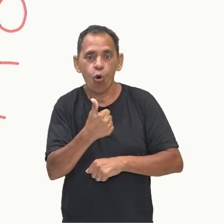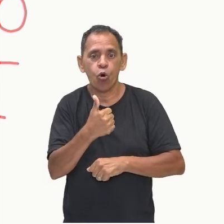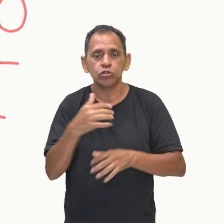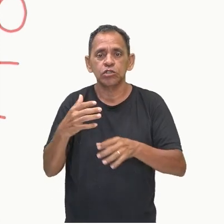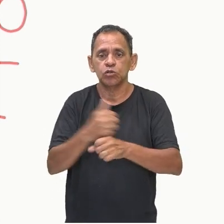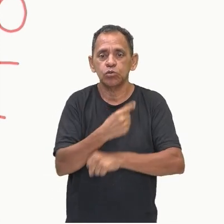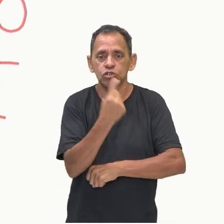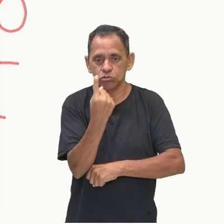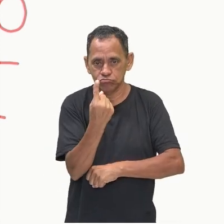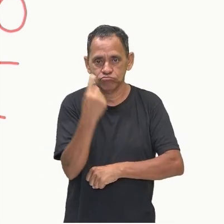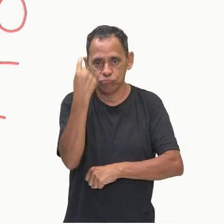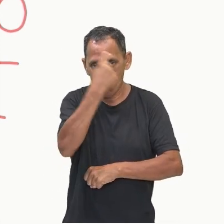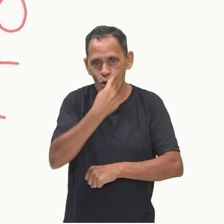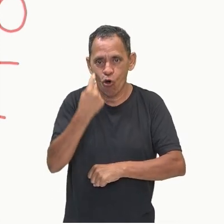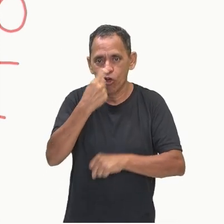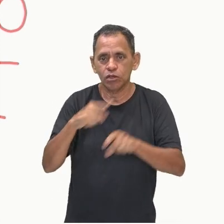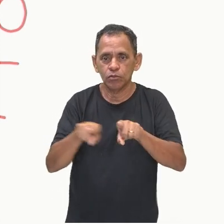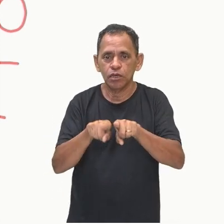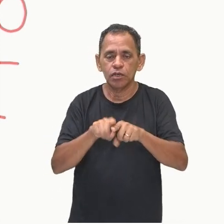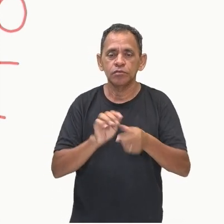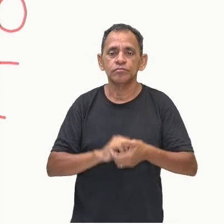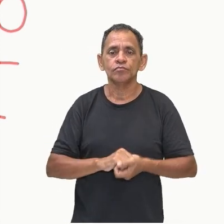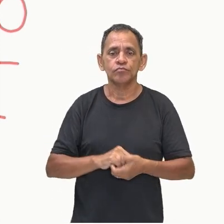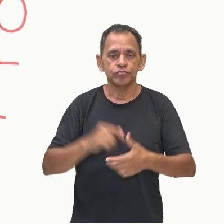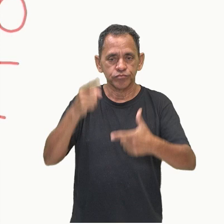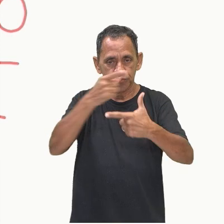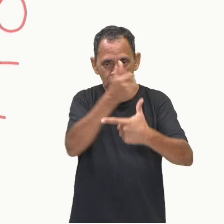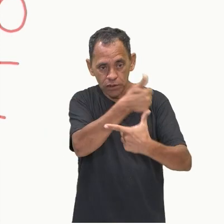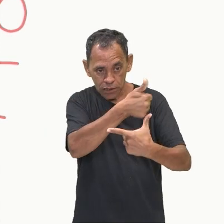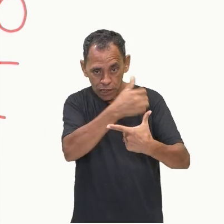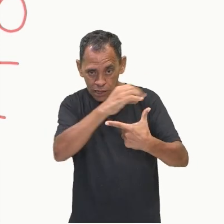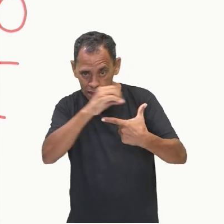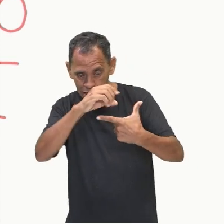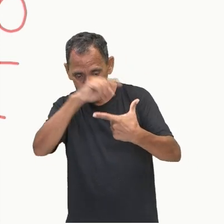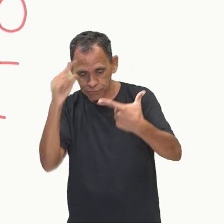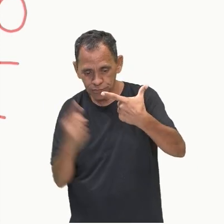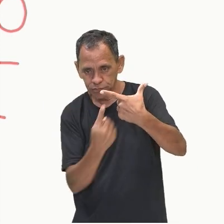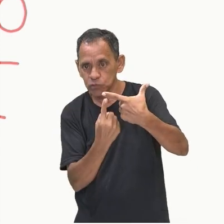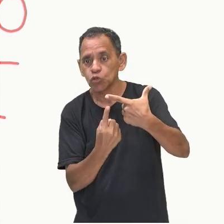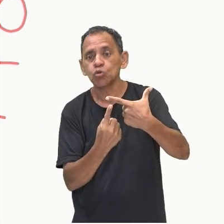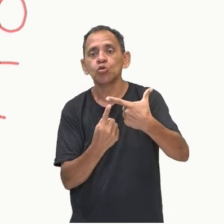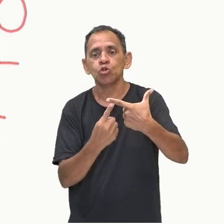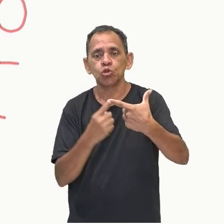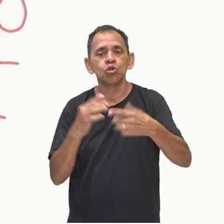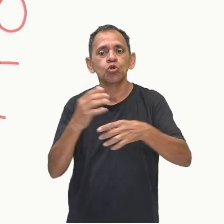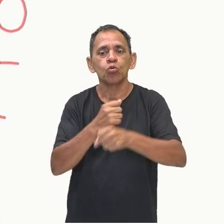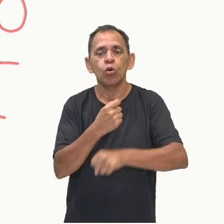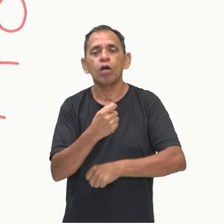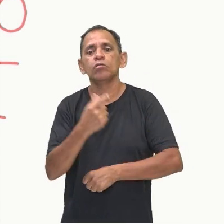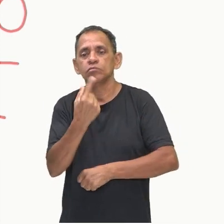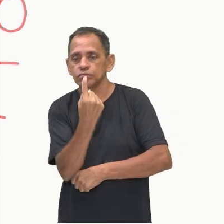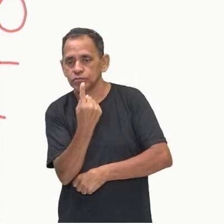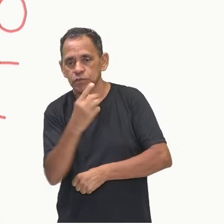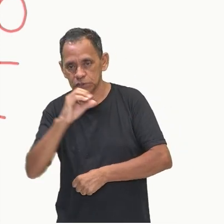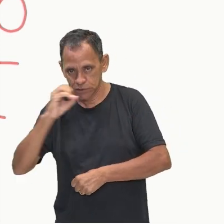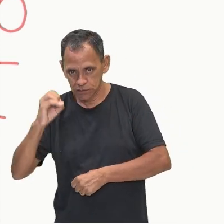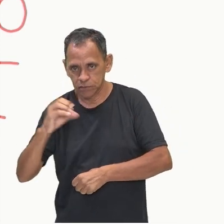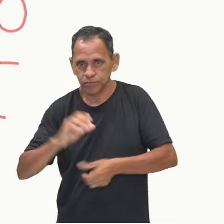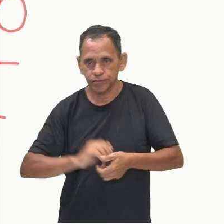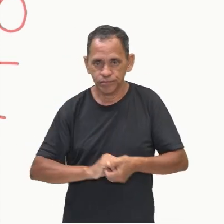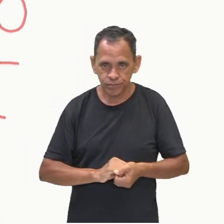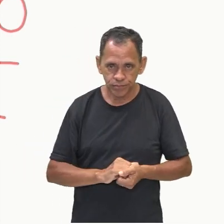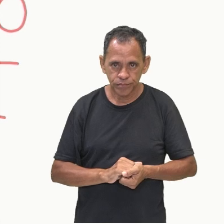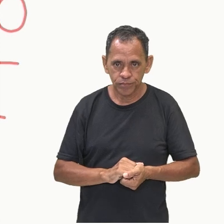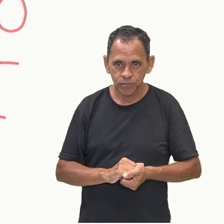vai dividir 100 por 1 ó obviamente 100 dividido por 1 só pode dar 100 né pessoal e a